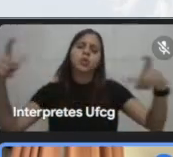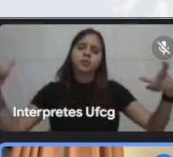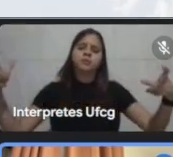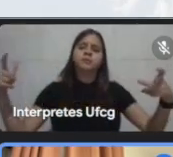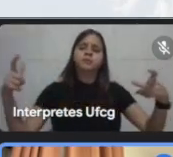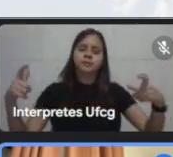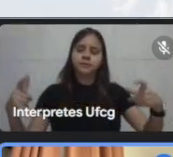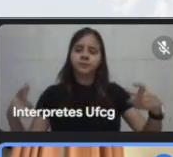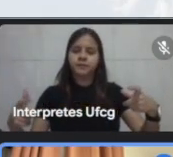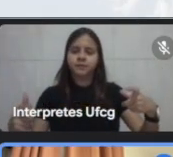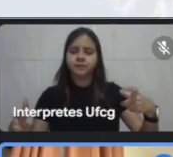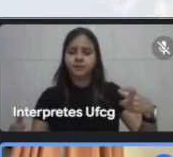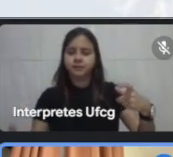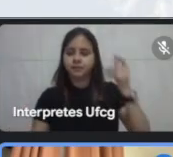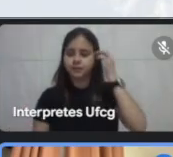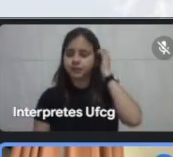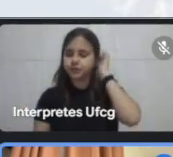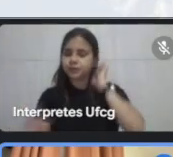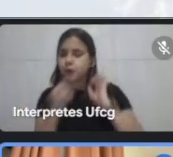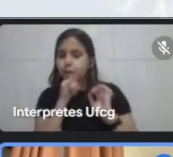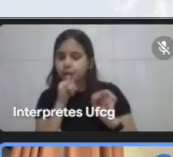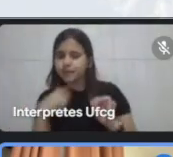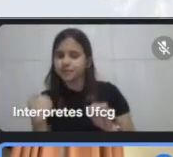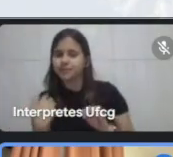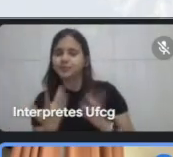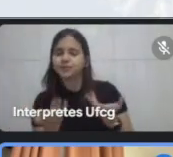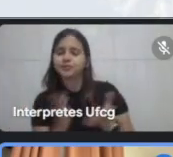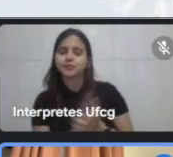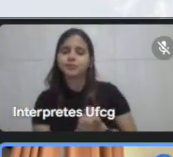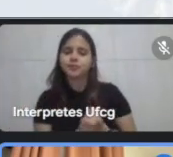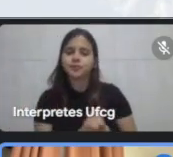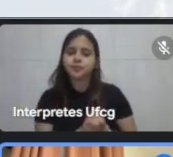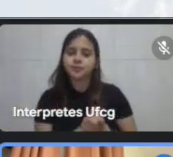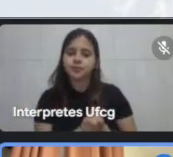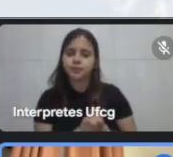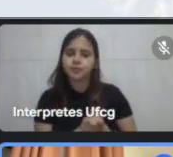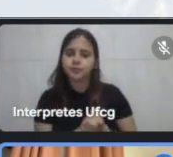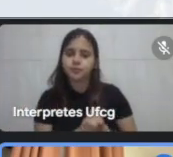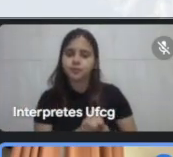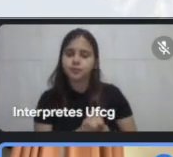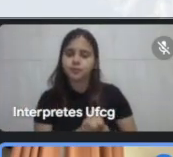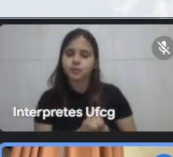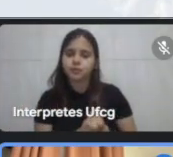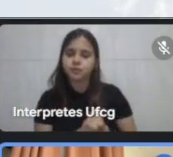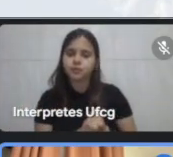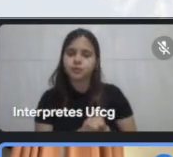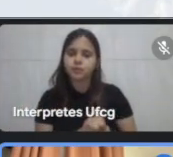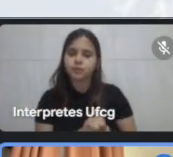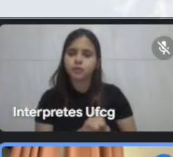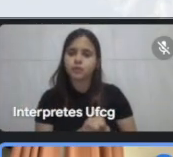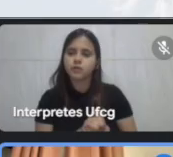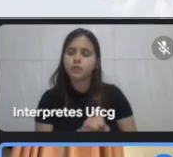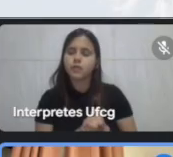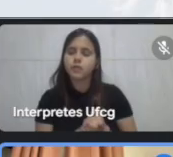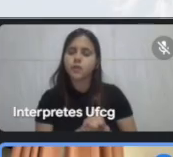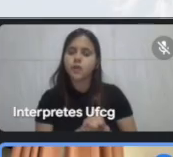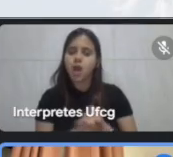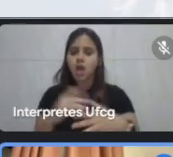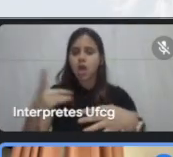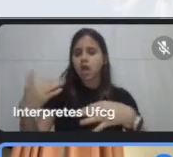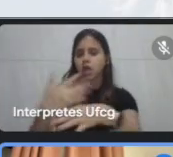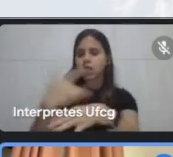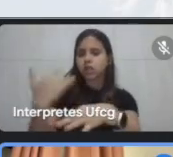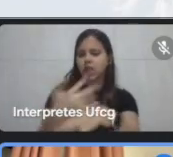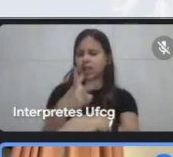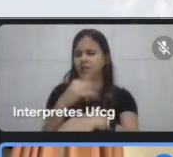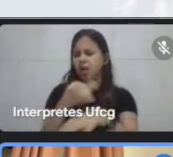zonas de expansão urbana, por exemplo, que a gente fala? É justamente aquela borda da cidade que ela acaba mudando com o longo do